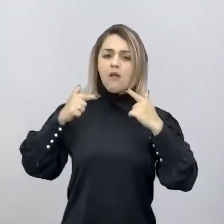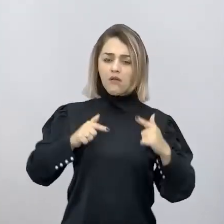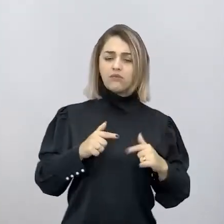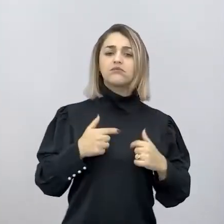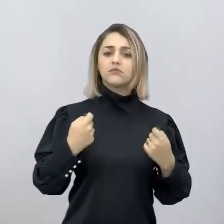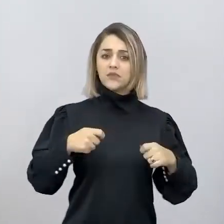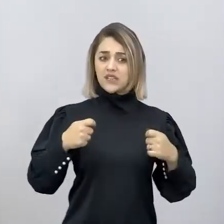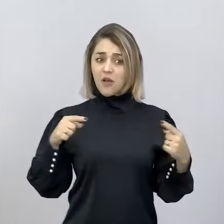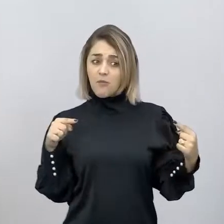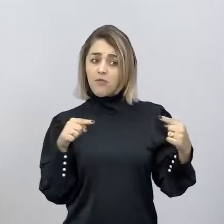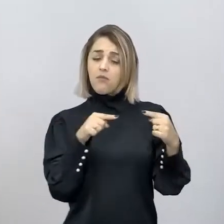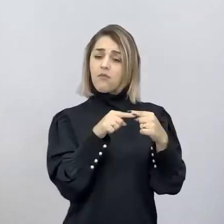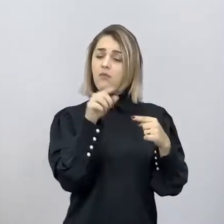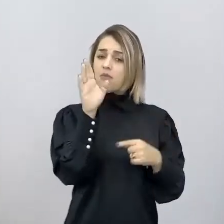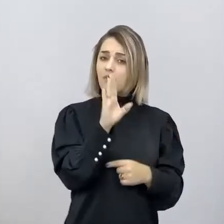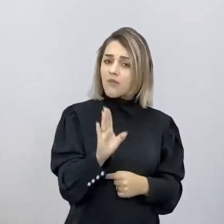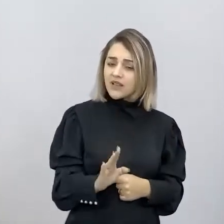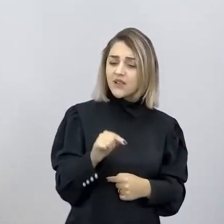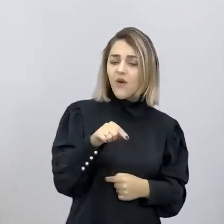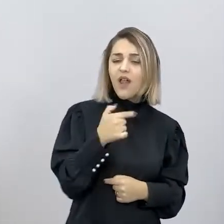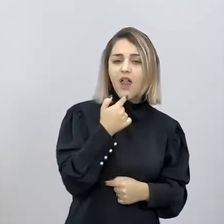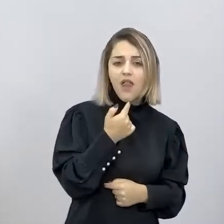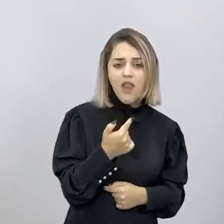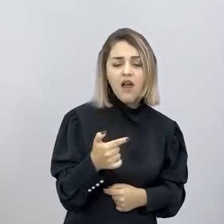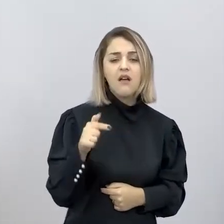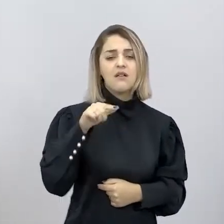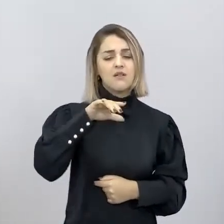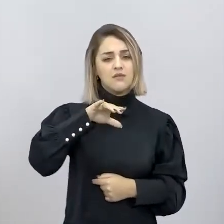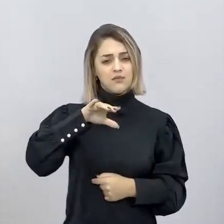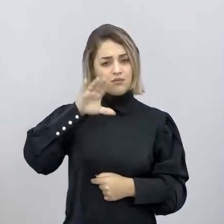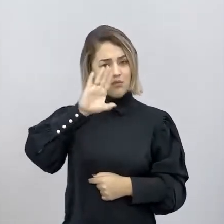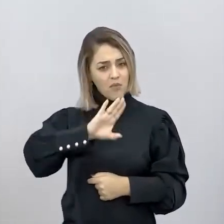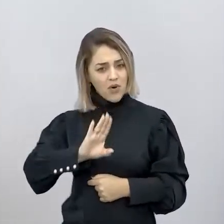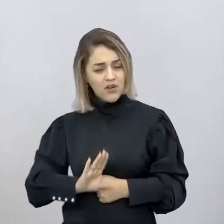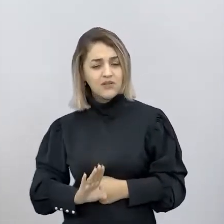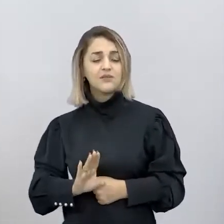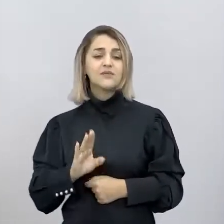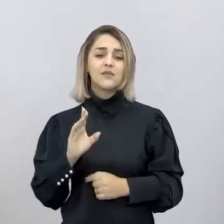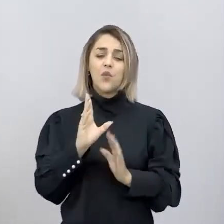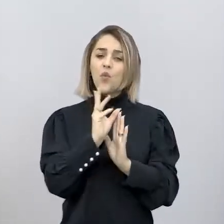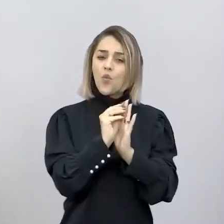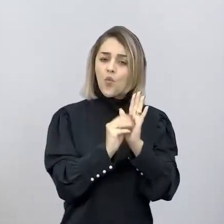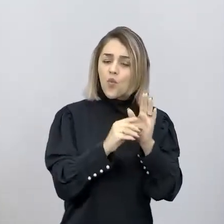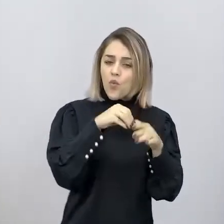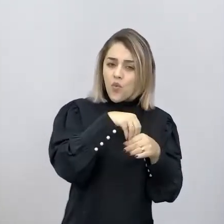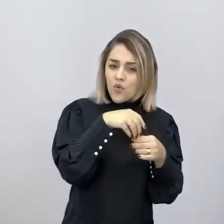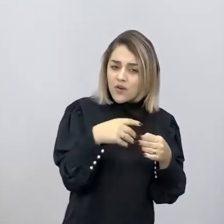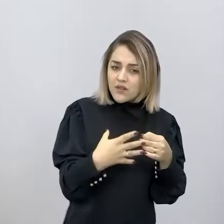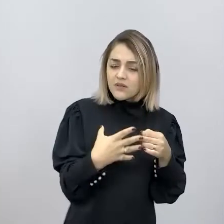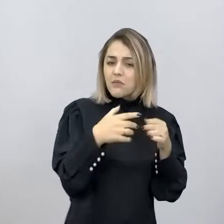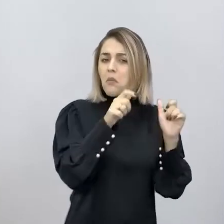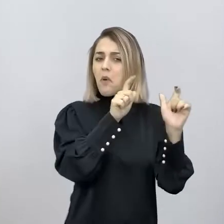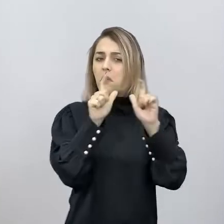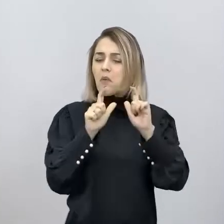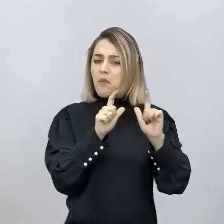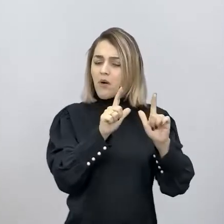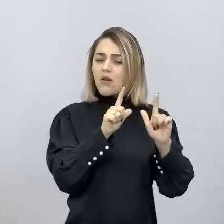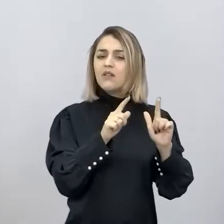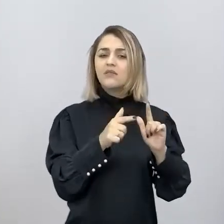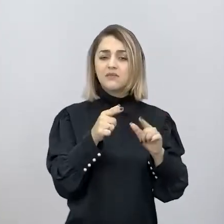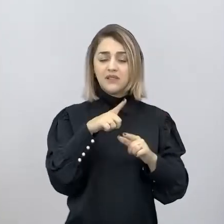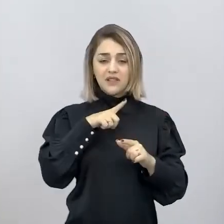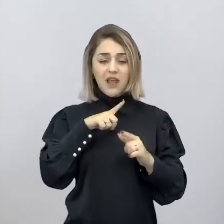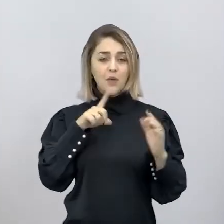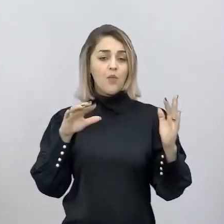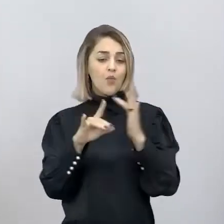com o Brasil, que fale a língua do Brasil, que apresente os conteúdos, as imagens do que é a nação brasileira, que misture o